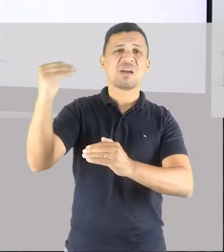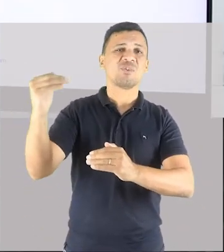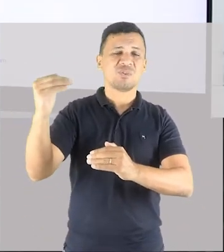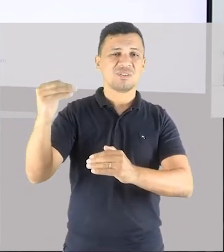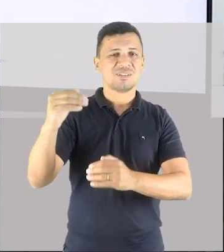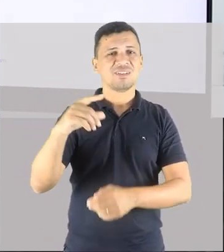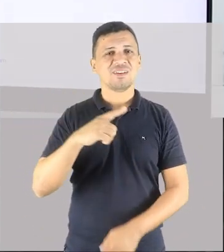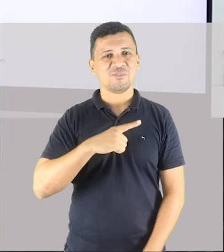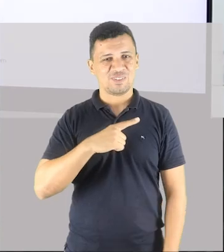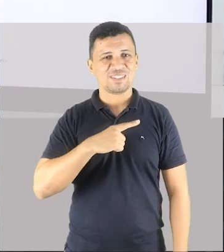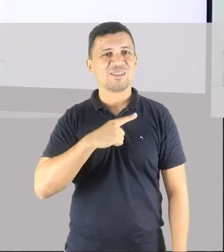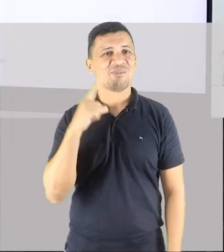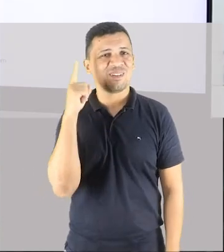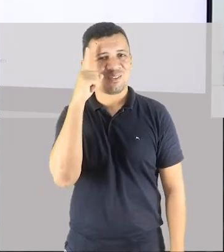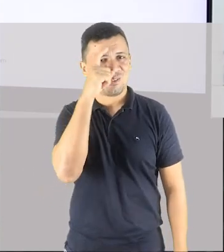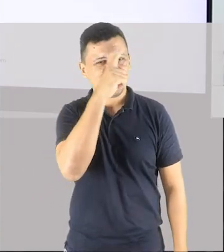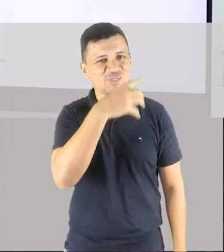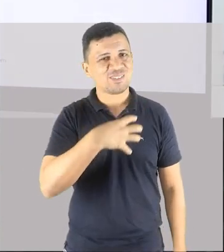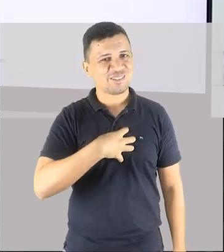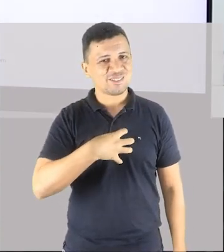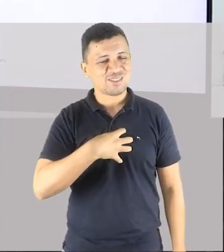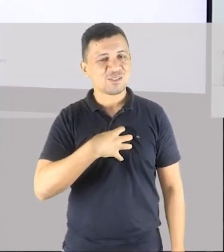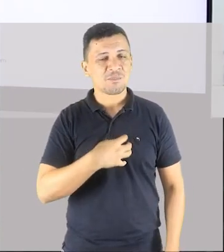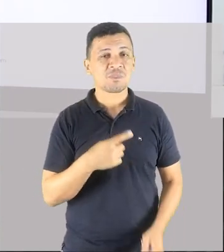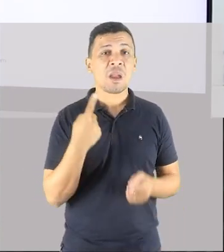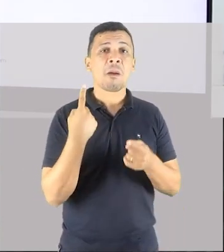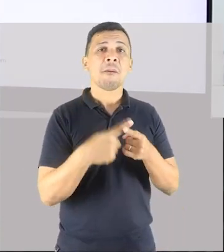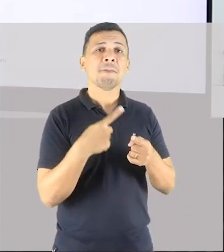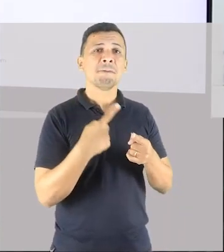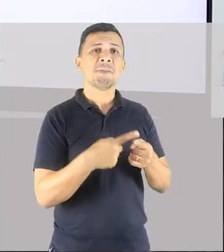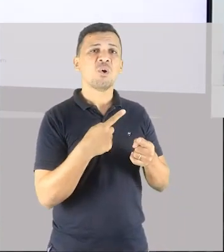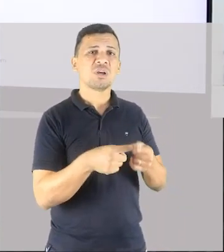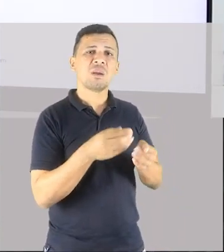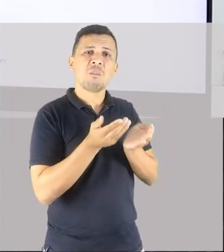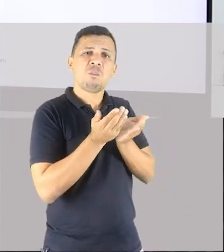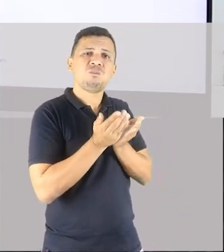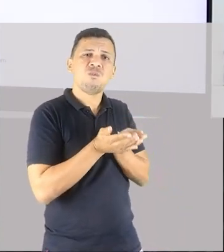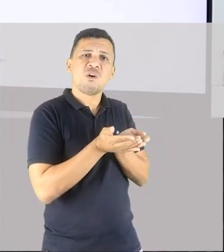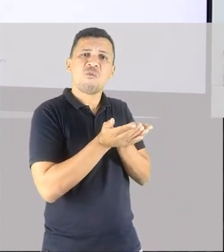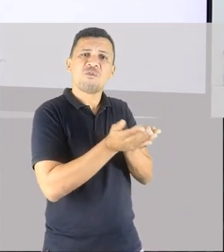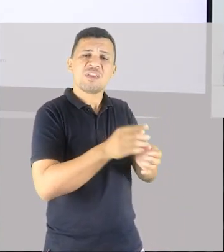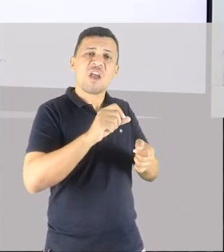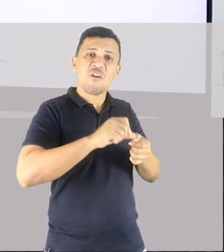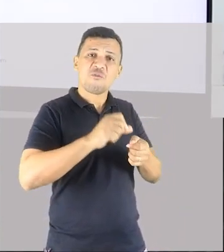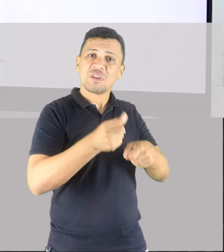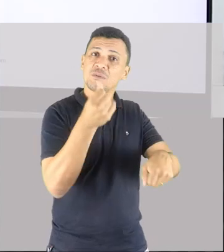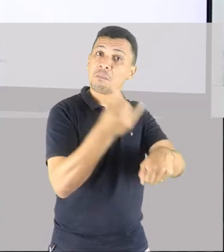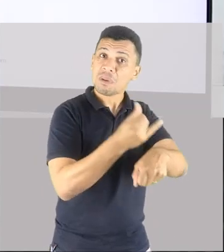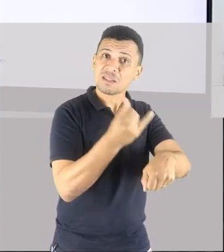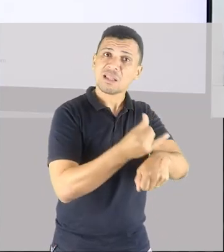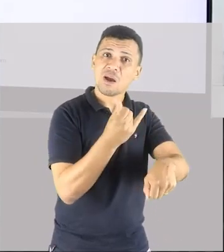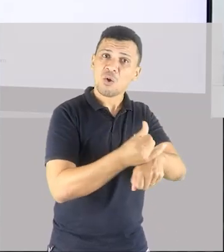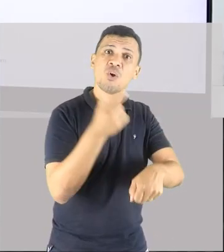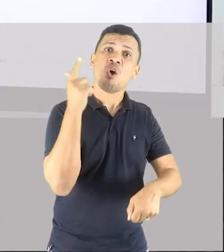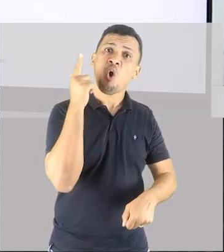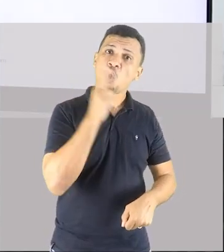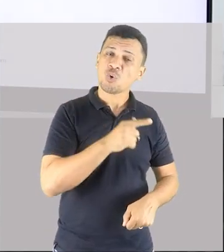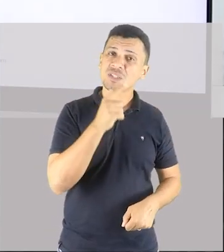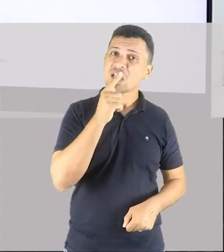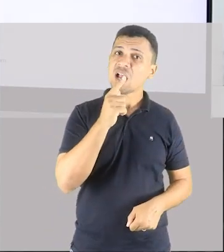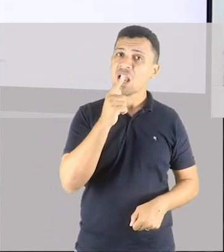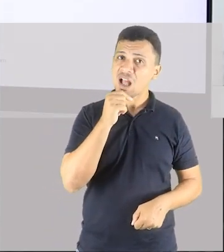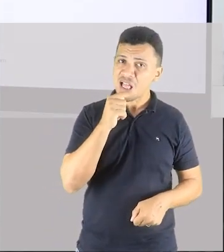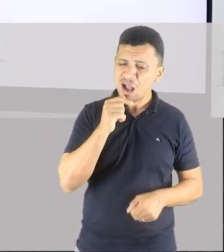mais dificuldade. Por que que um navio que é feito de metal, ele consegue flutuar na